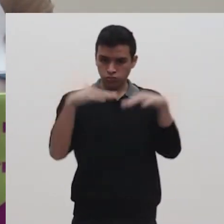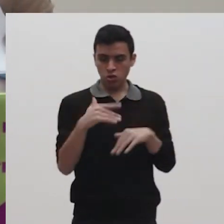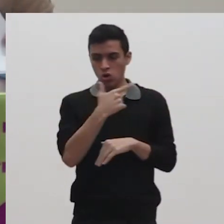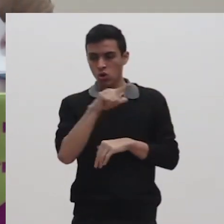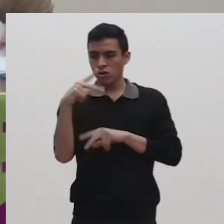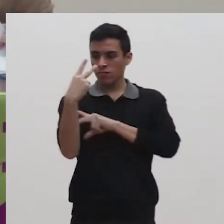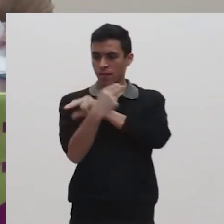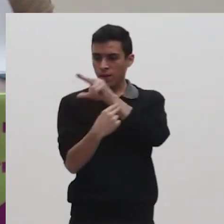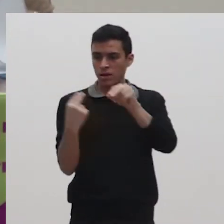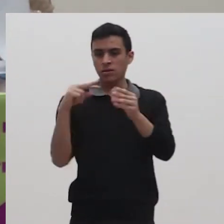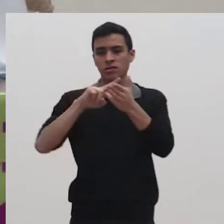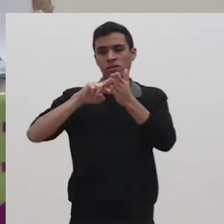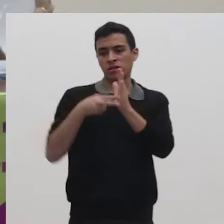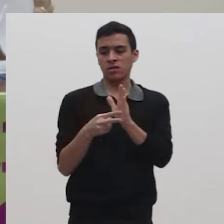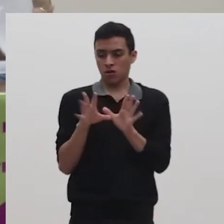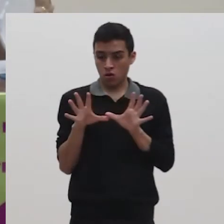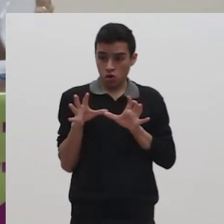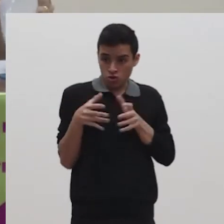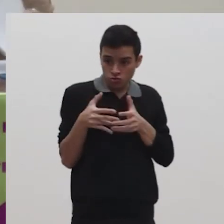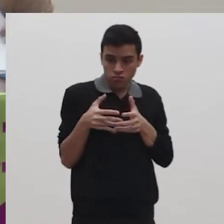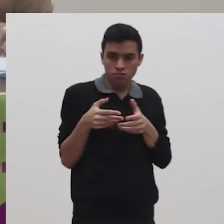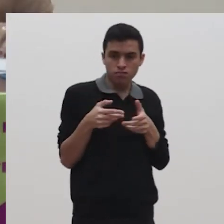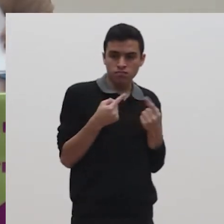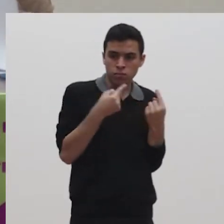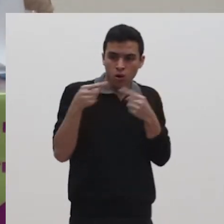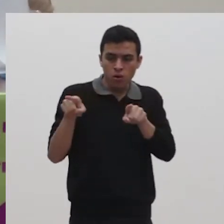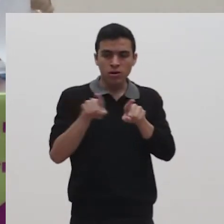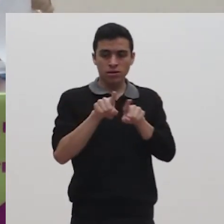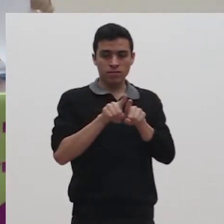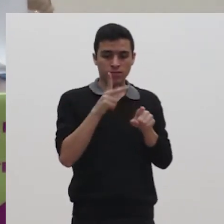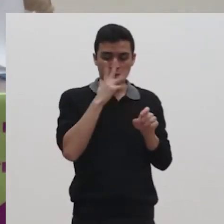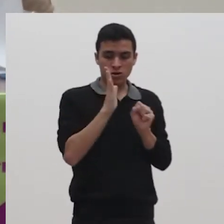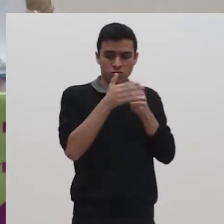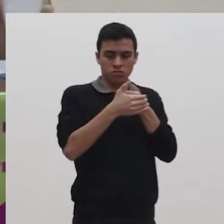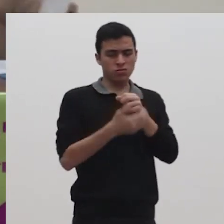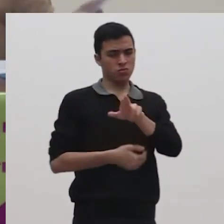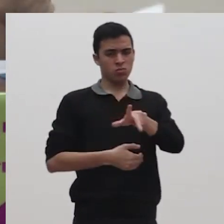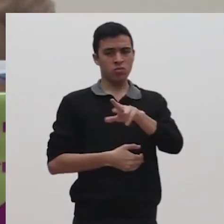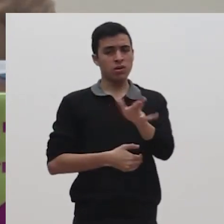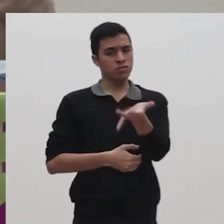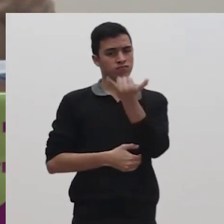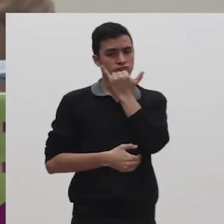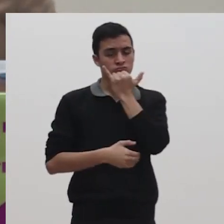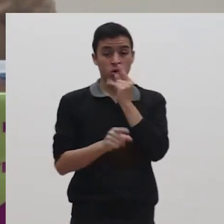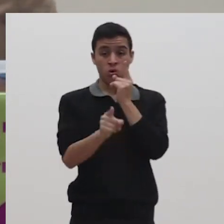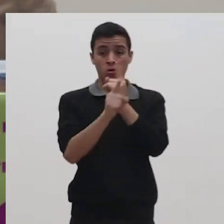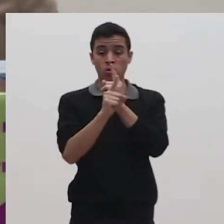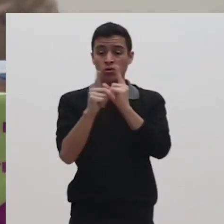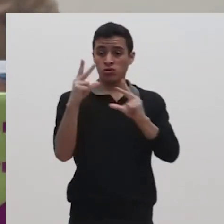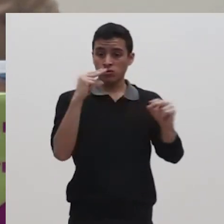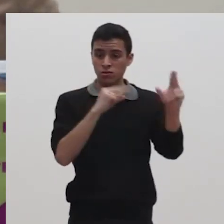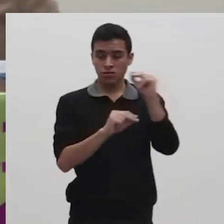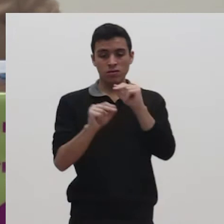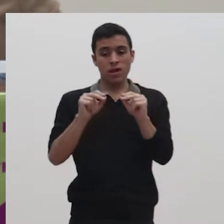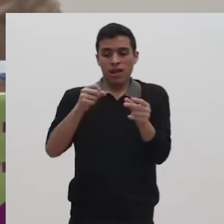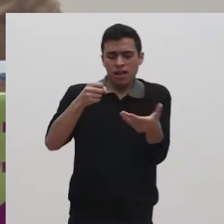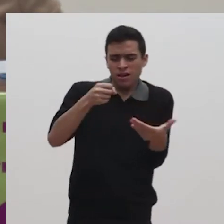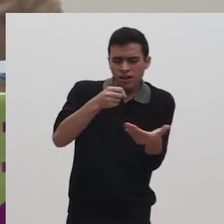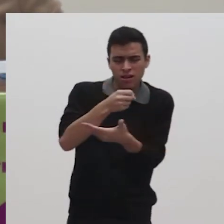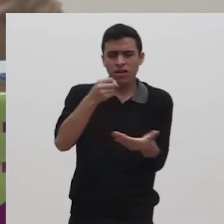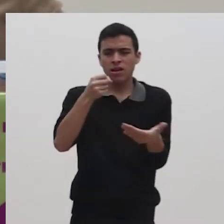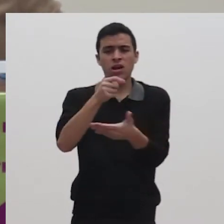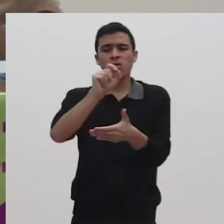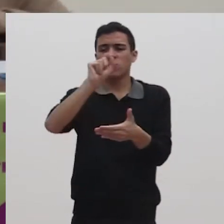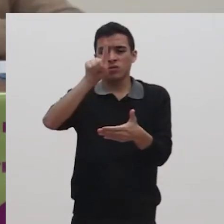e o diálogo significa conchavo, significa alguma coisa feita à sombra. Não, o encontro e o diálogo está na raiz da política, desde